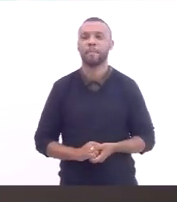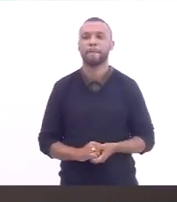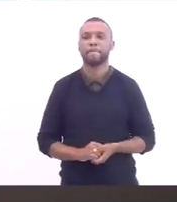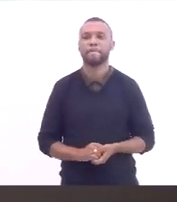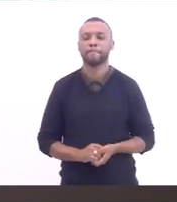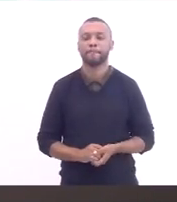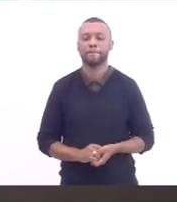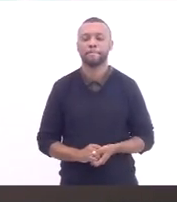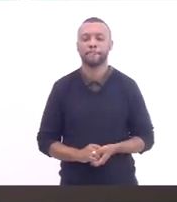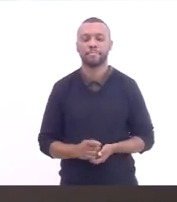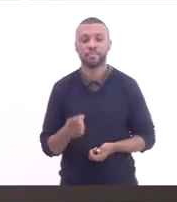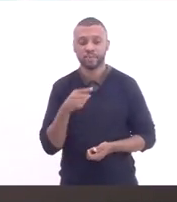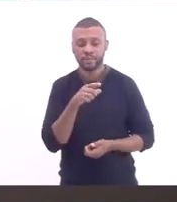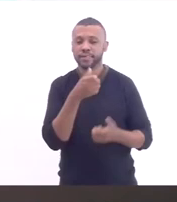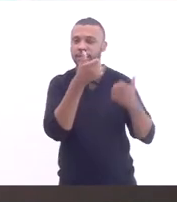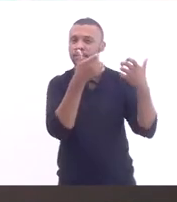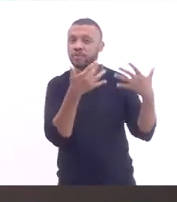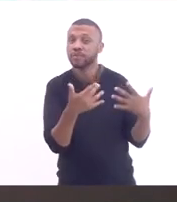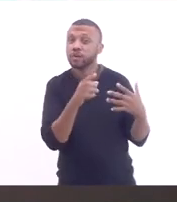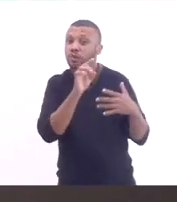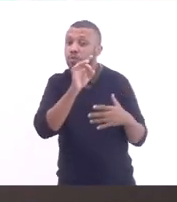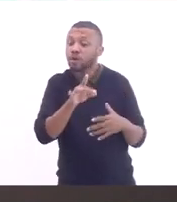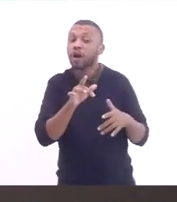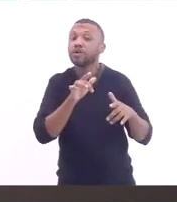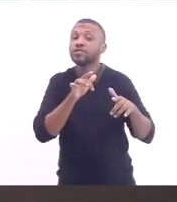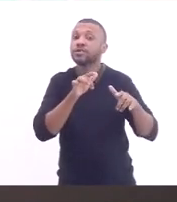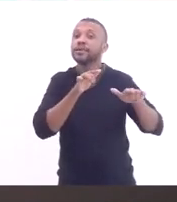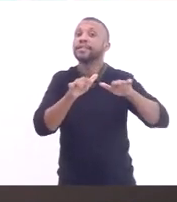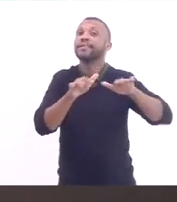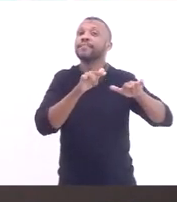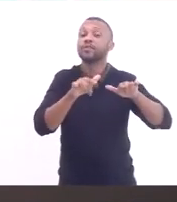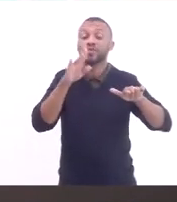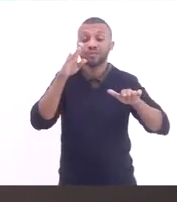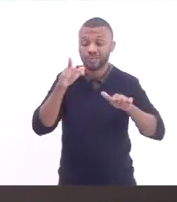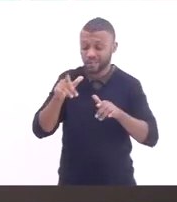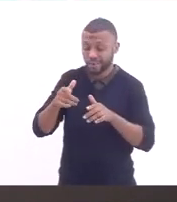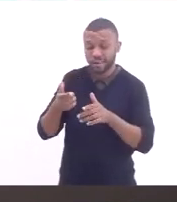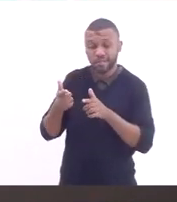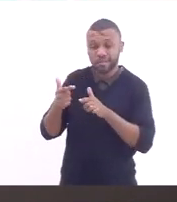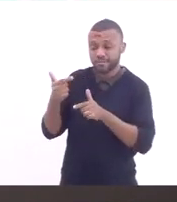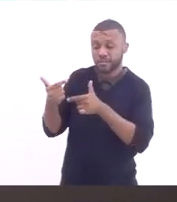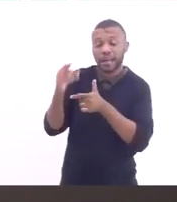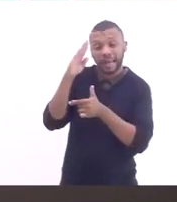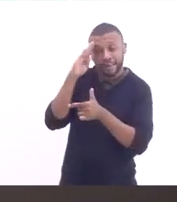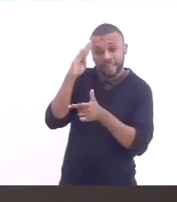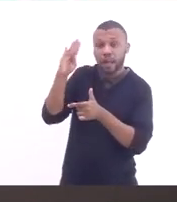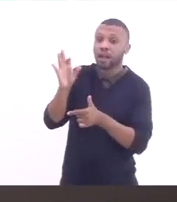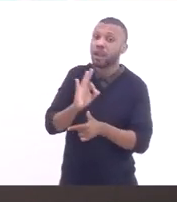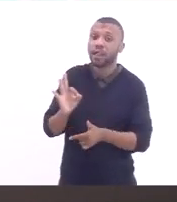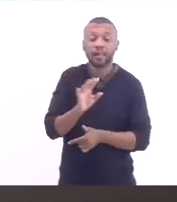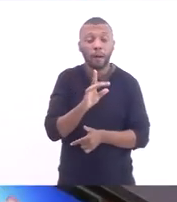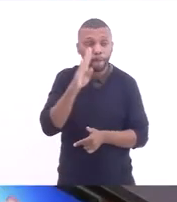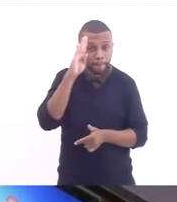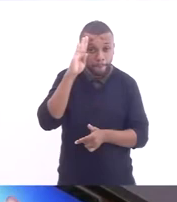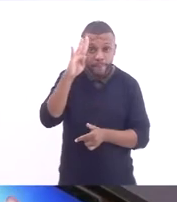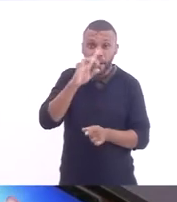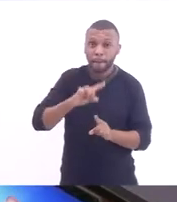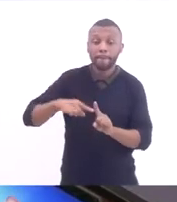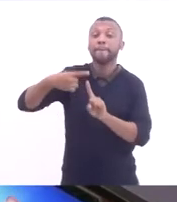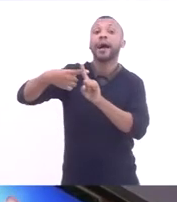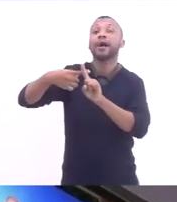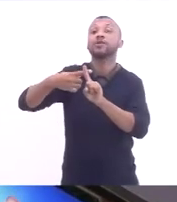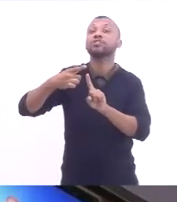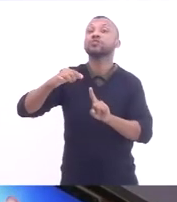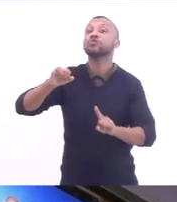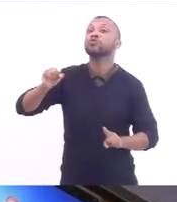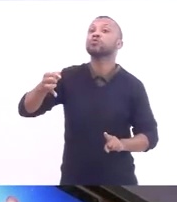dívida. Isso, a senhora está falando só de serviço, não de principal, né? Não, principal mais juros,